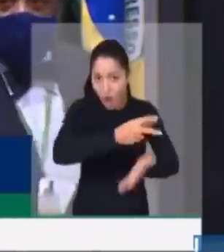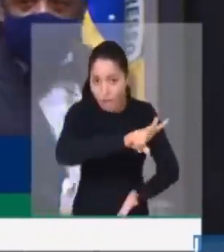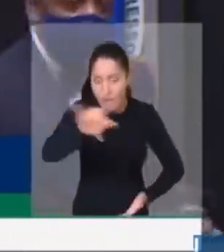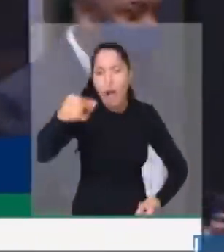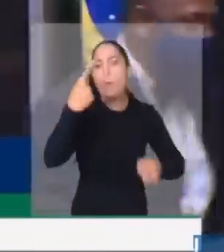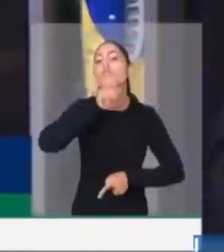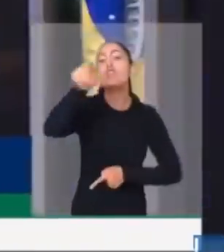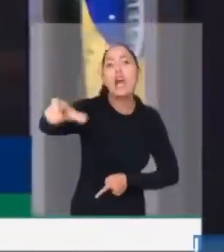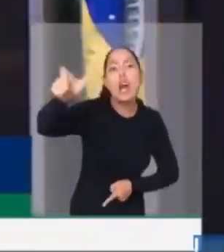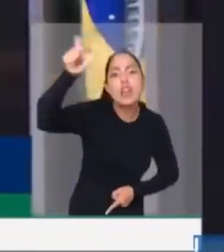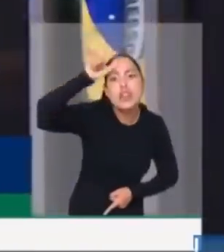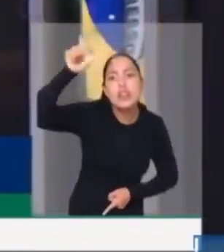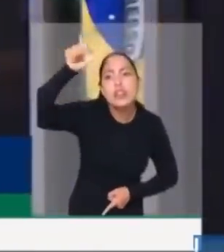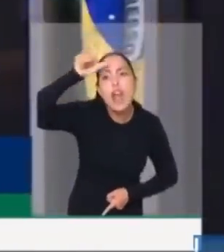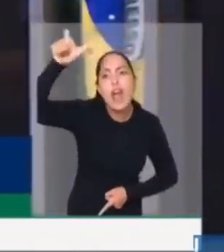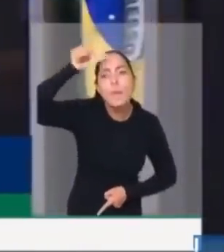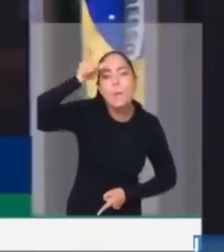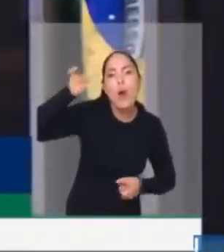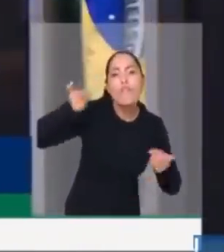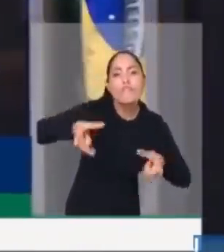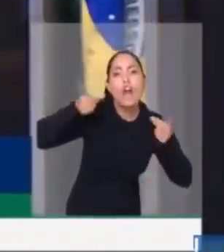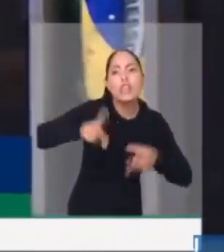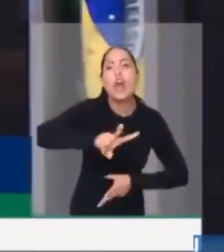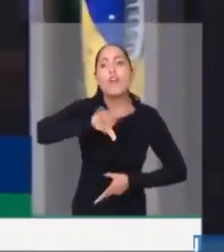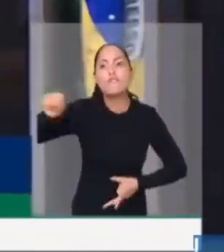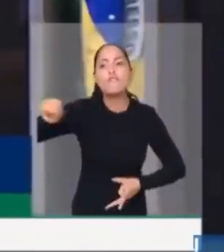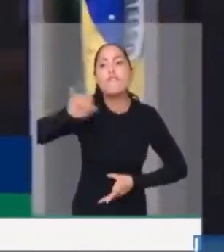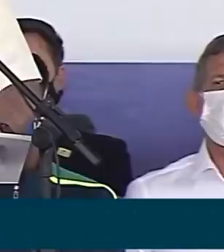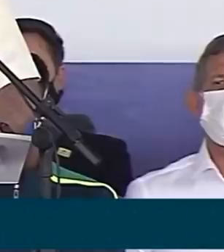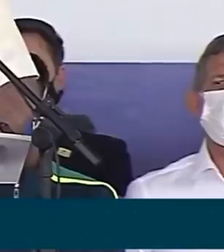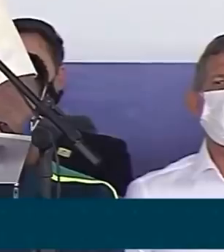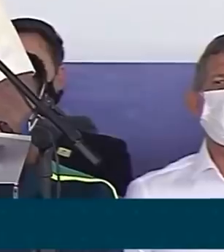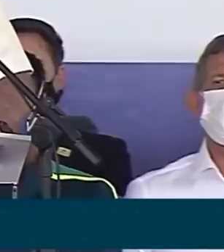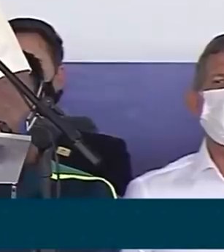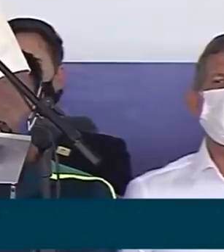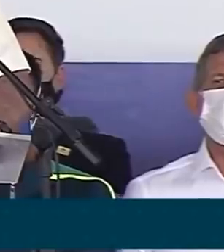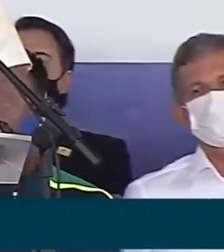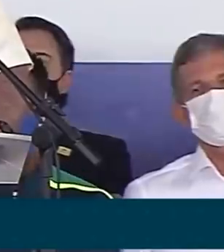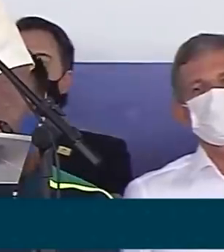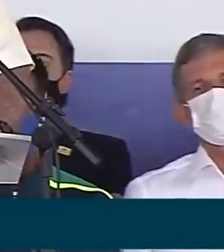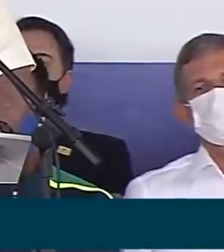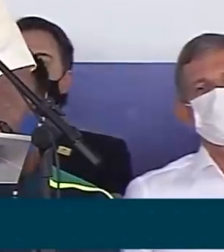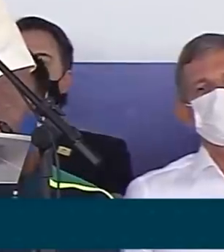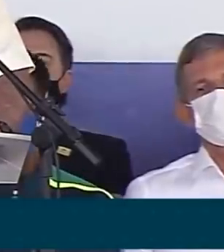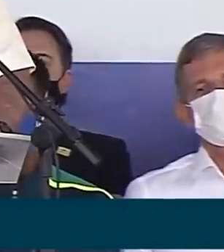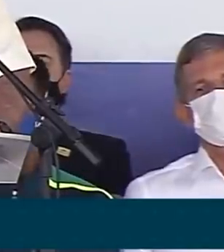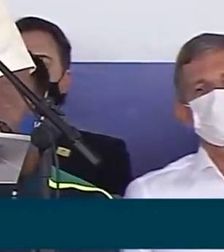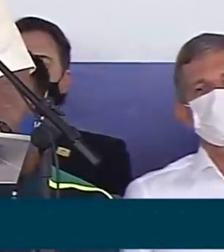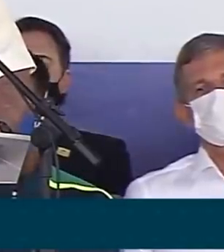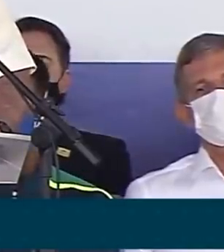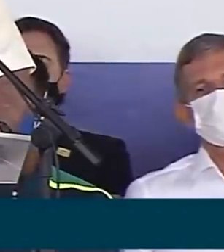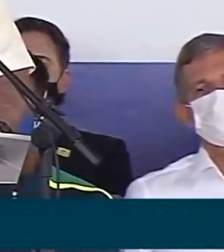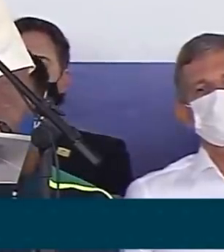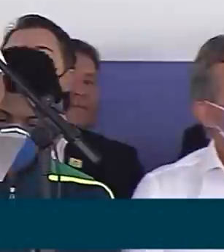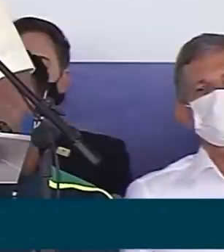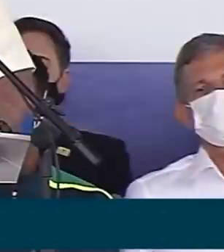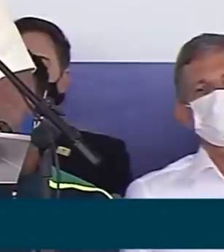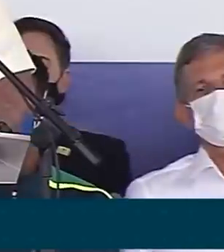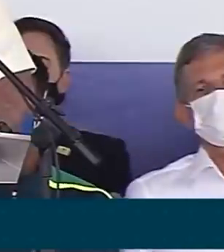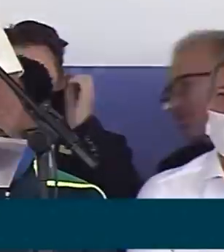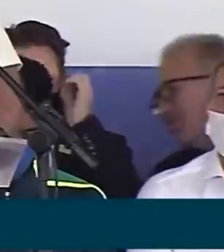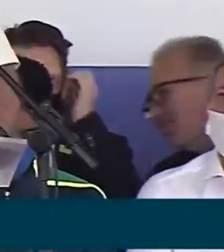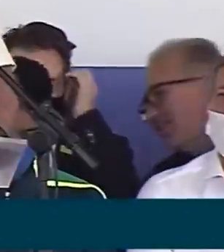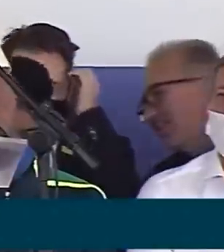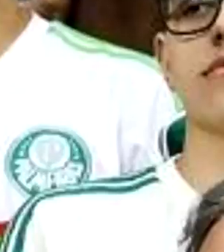ao demônio, aprende que o capeta cobra com jujo. No meu governo, não haverá aumento do valor de